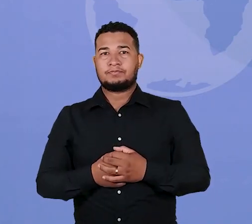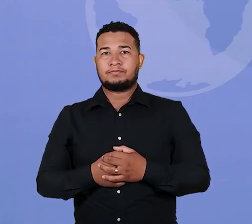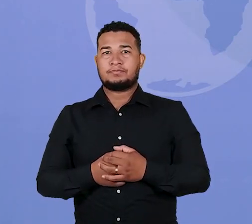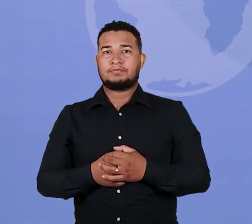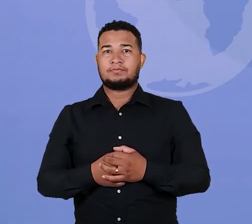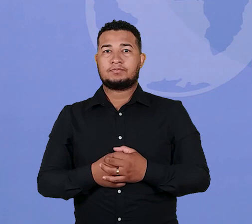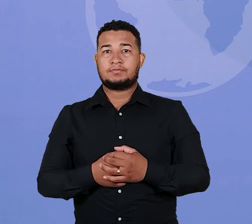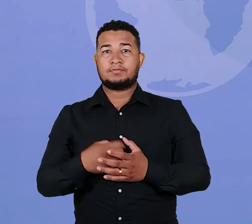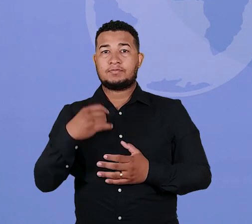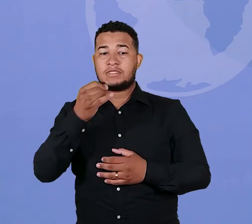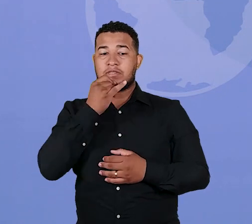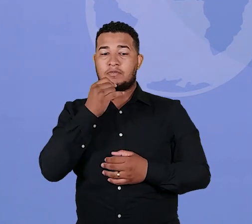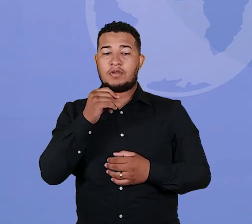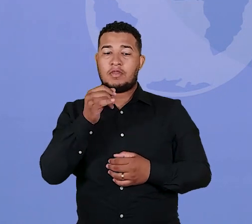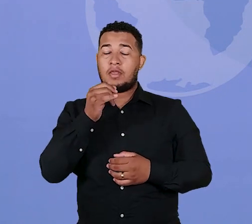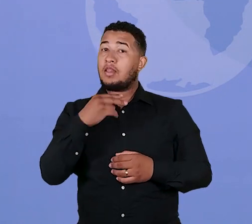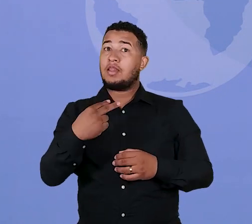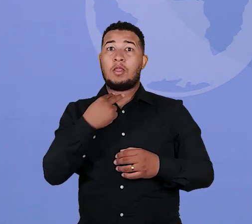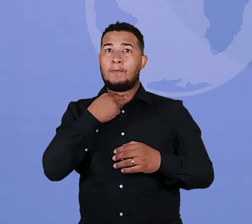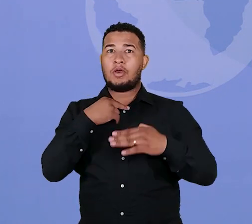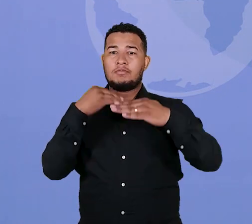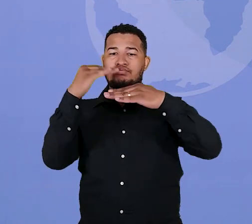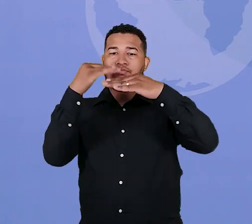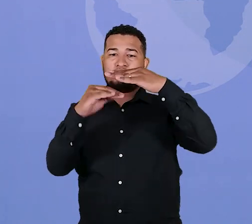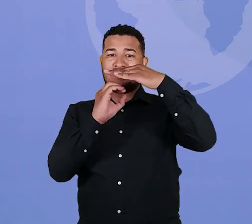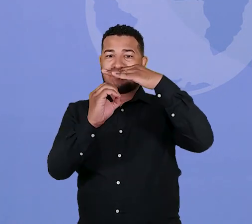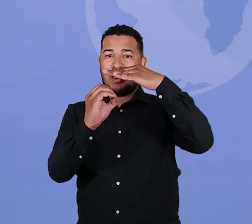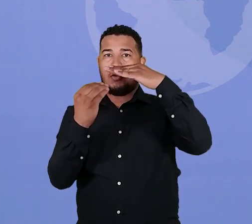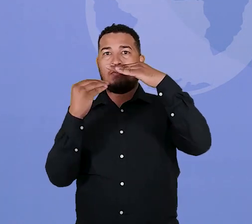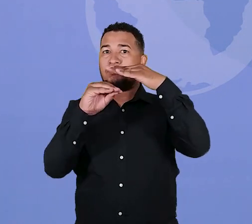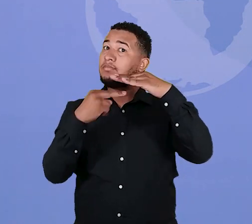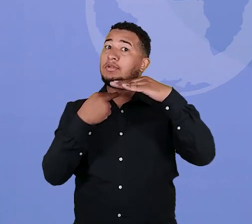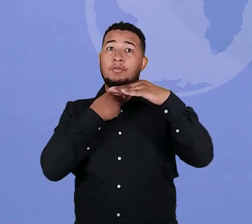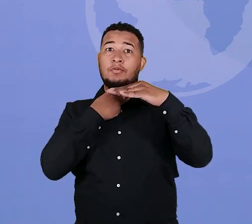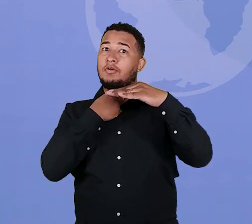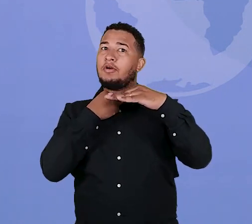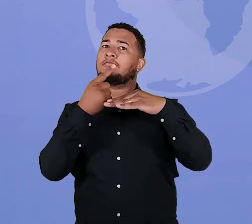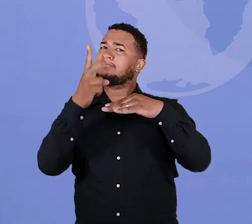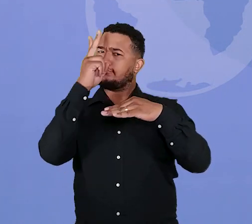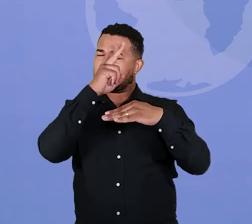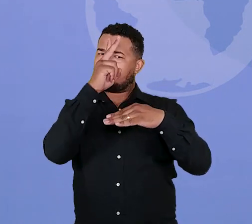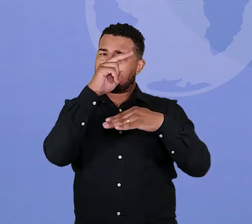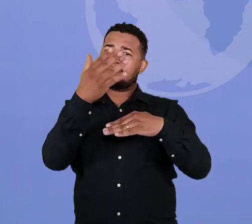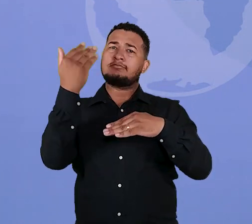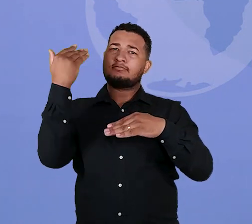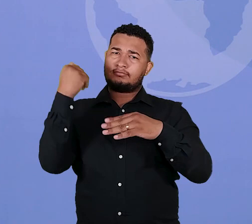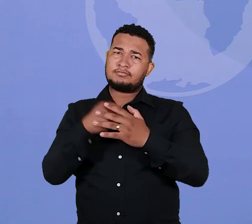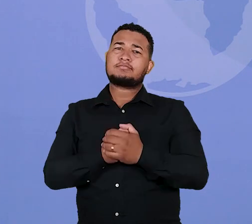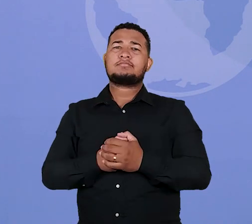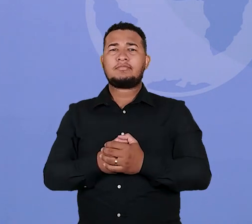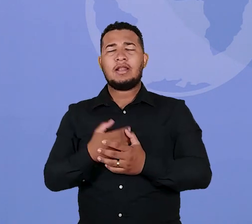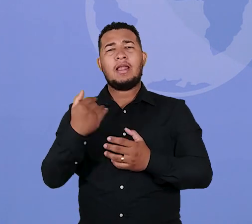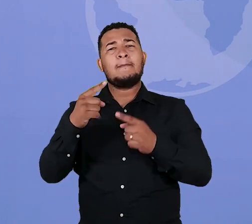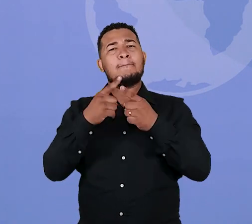aqui. Você não vai colocar zero embaixo da fração, vai, meu filho? Você lembra, não lembra? A musiquinha, como é que